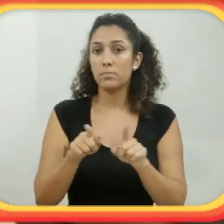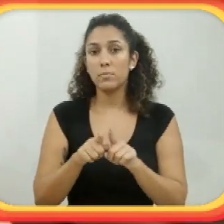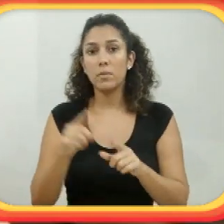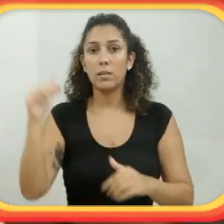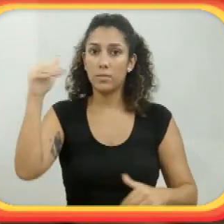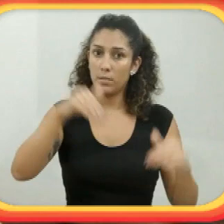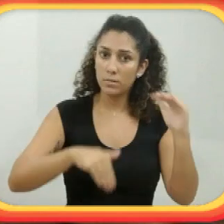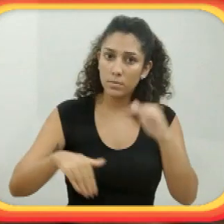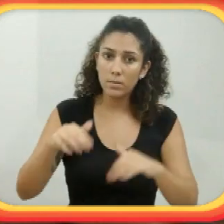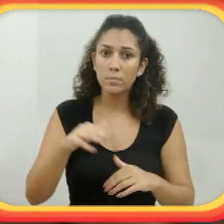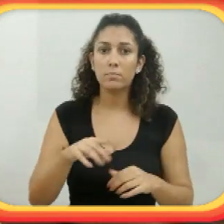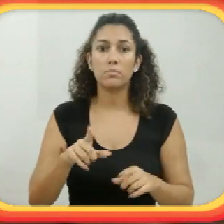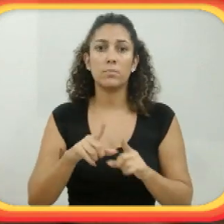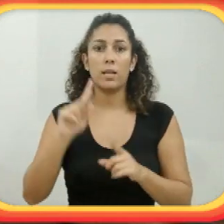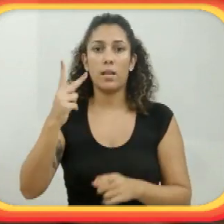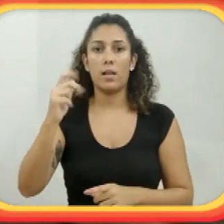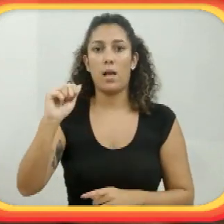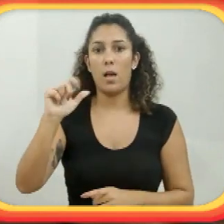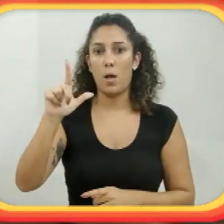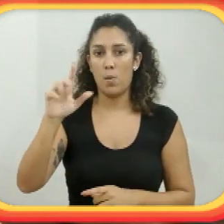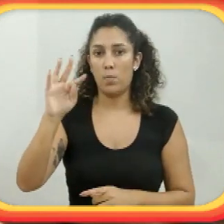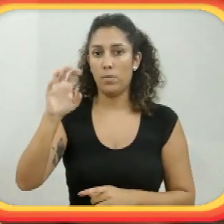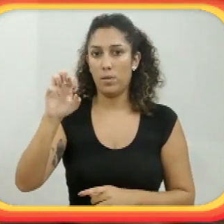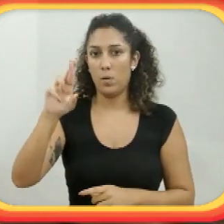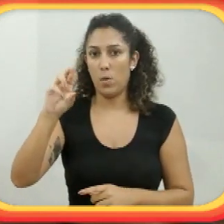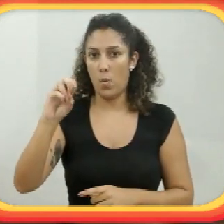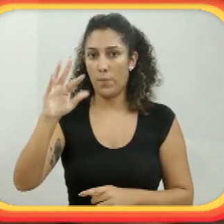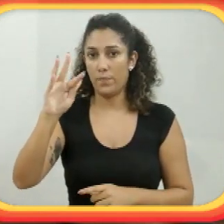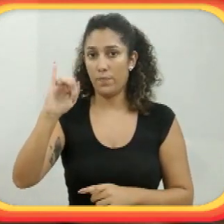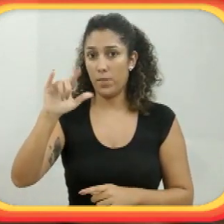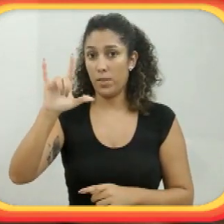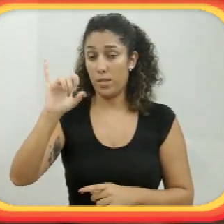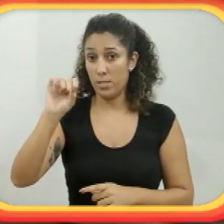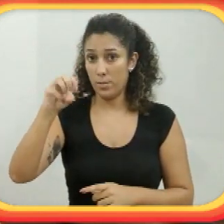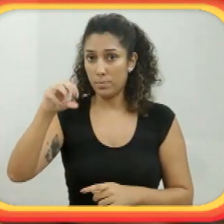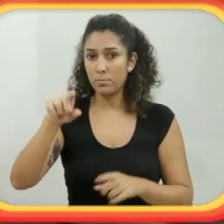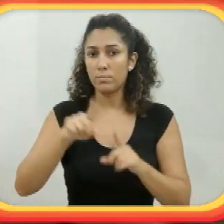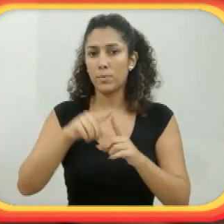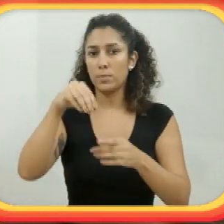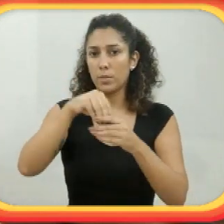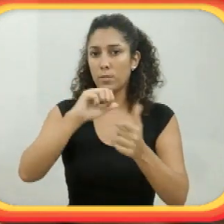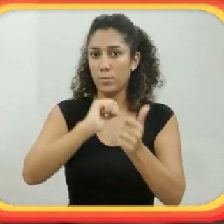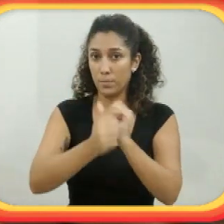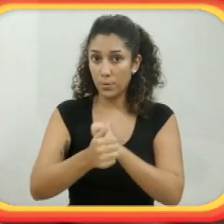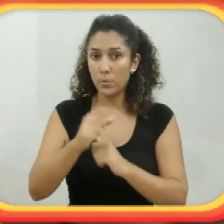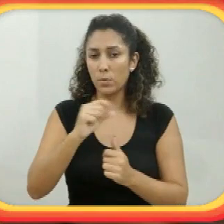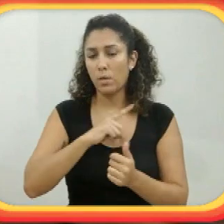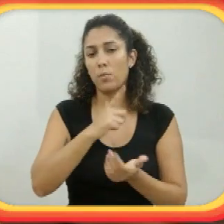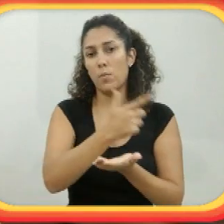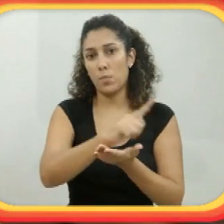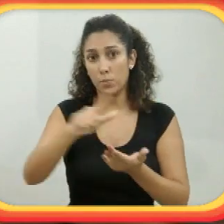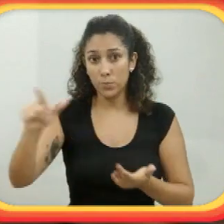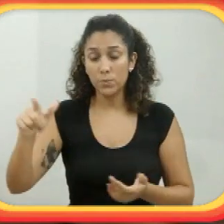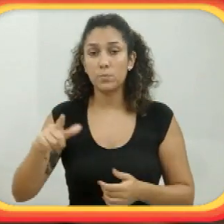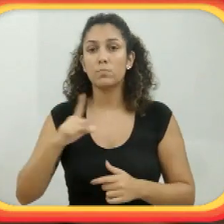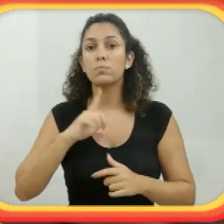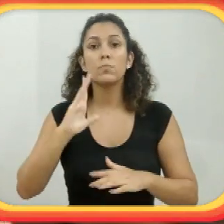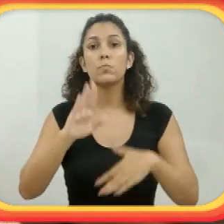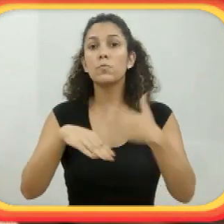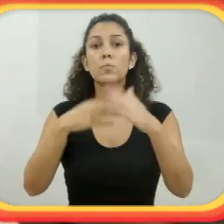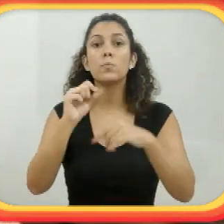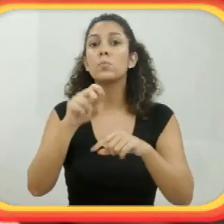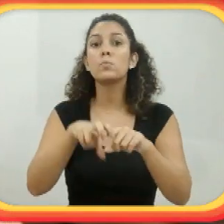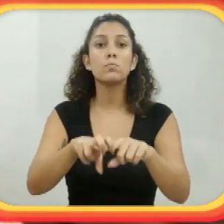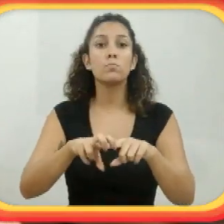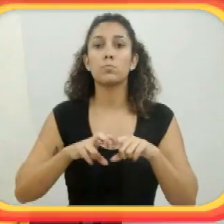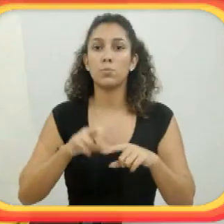modalidades que são nossa responsabilidade de administração, como é o atletismo, a natação, o halterofilismo, o